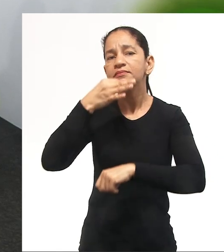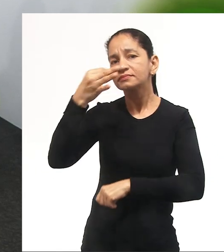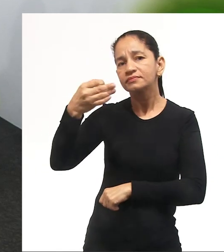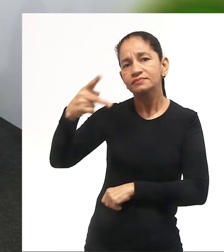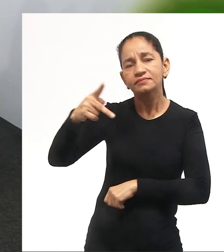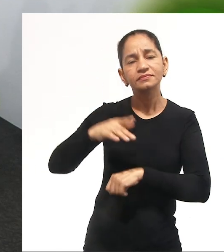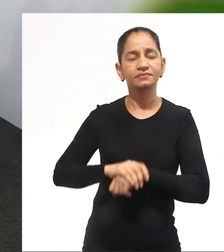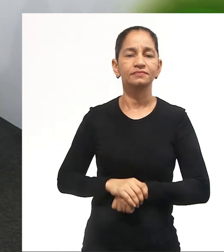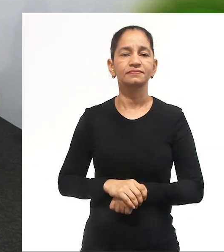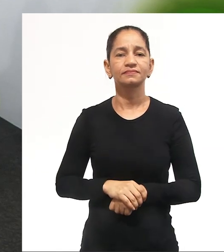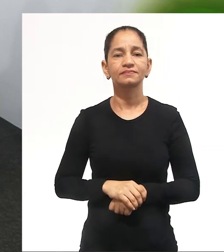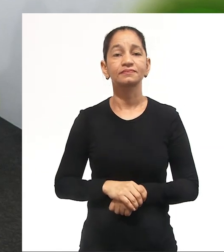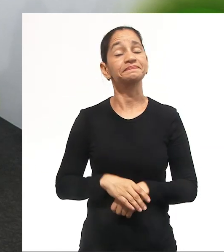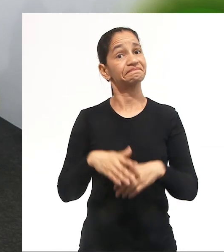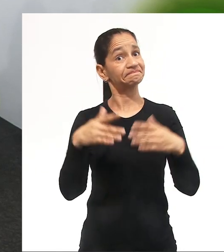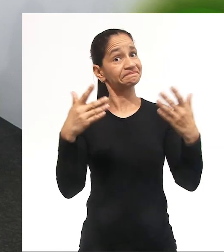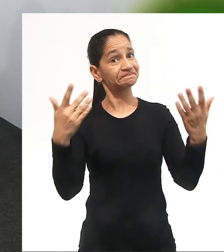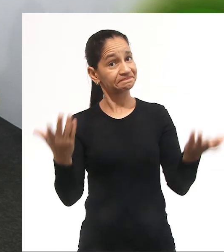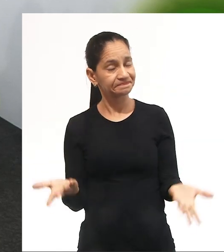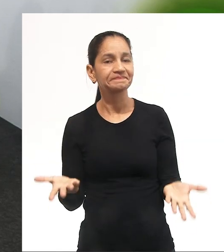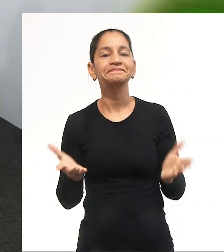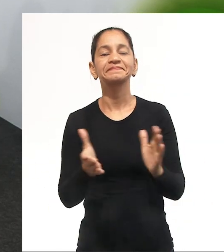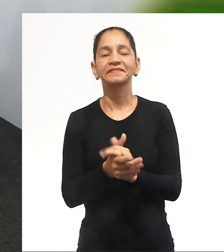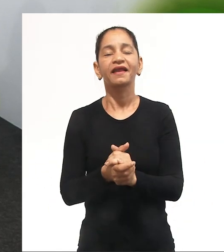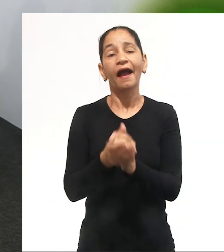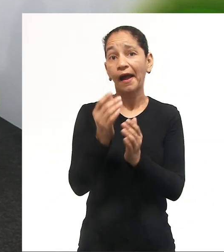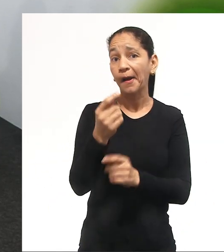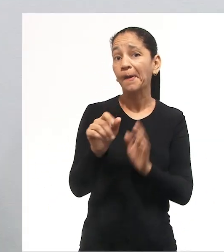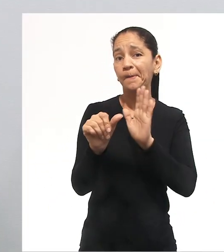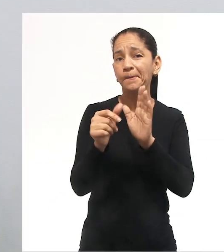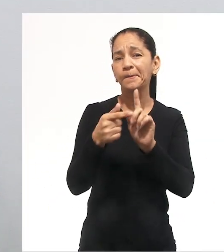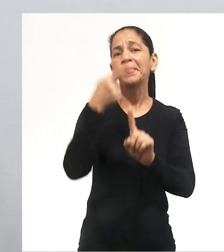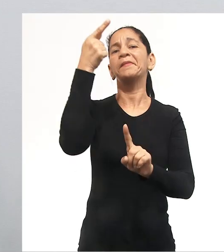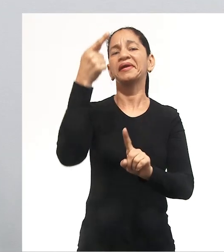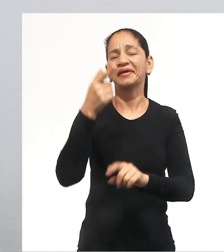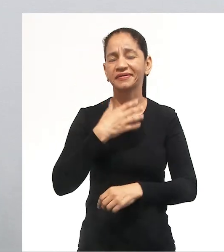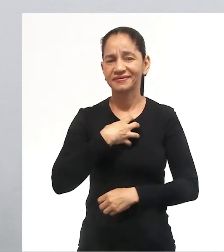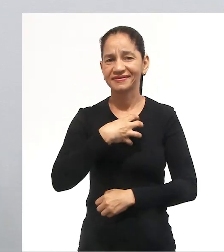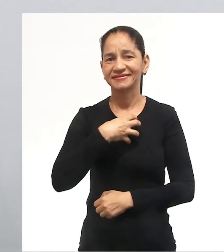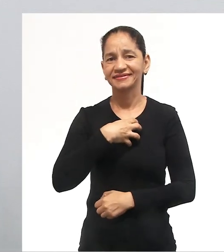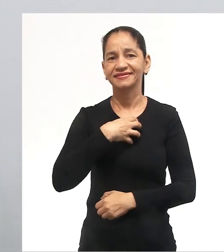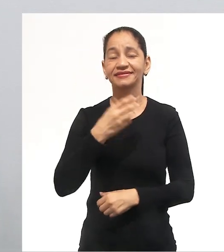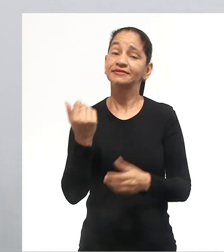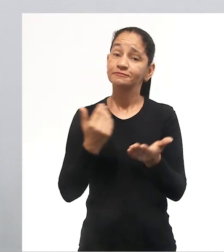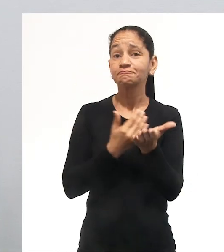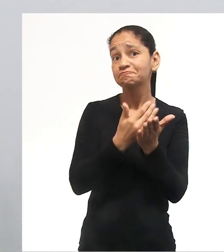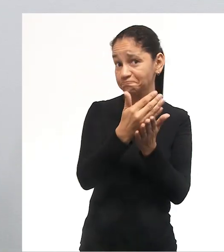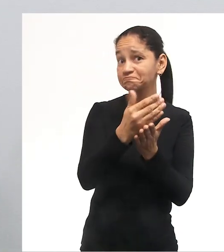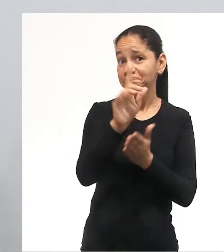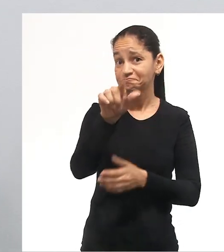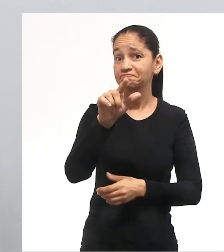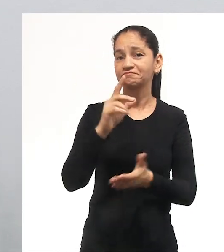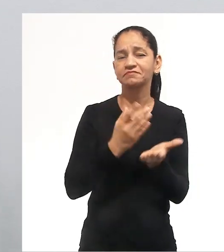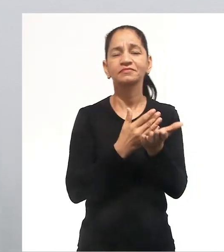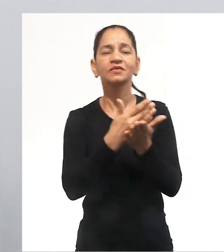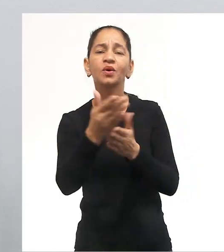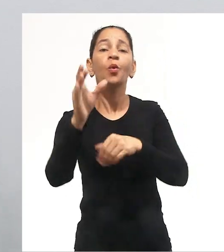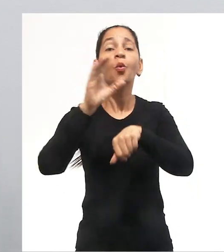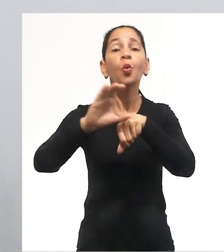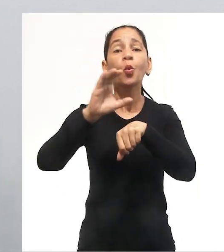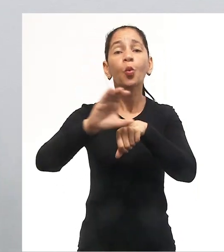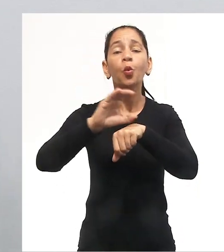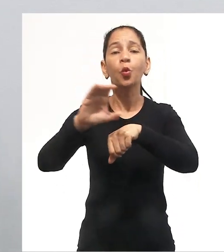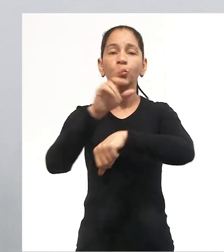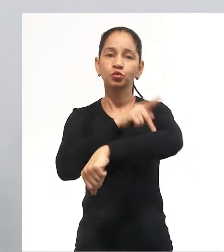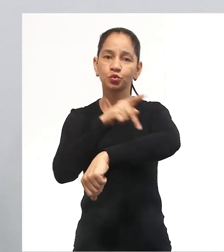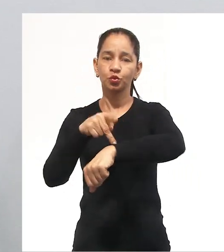você? Bom, professora, desde o primeiro momento que iniciamos o